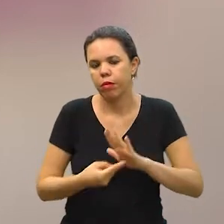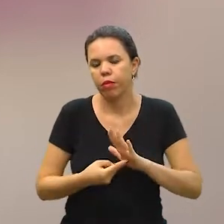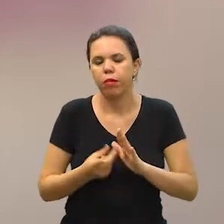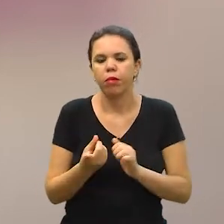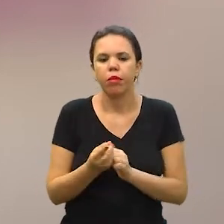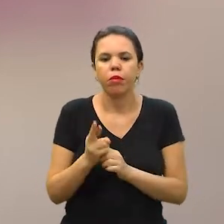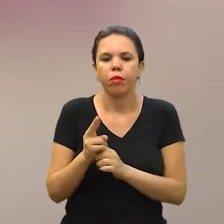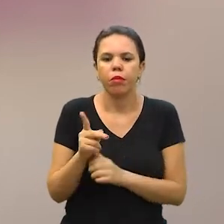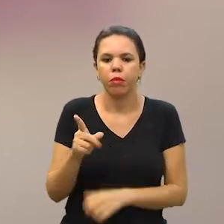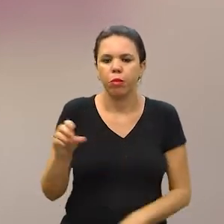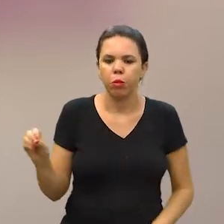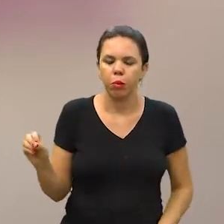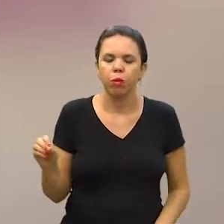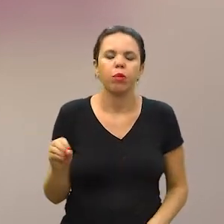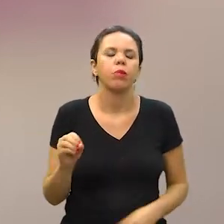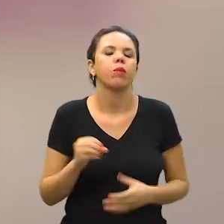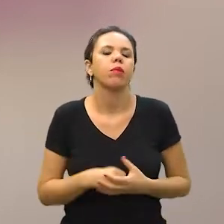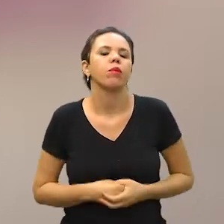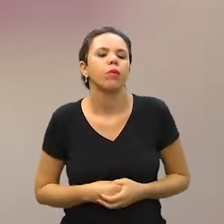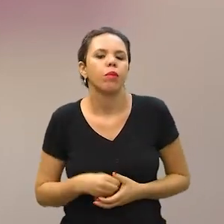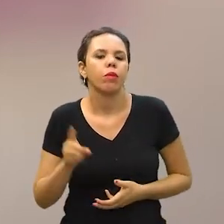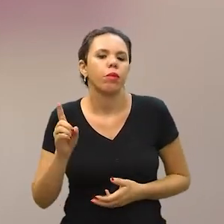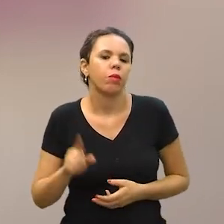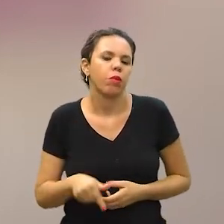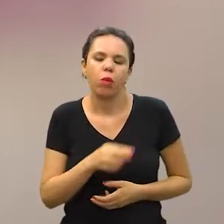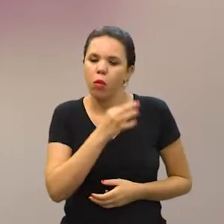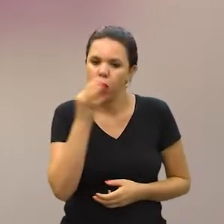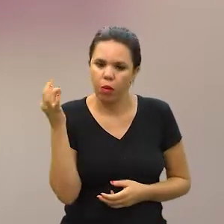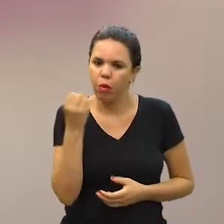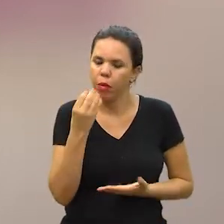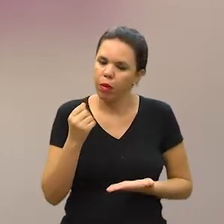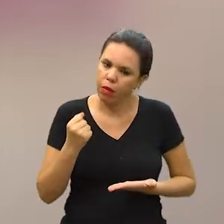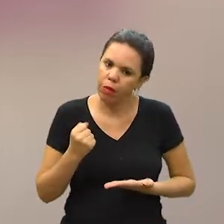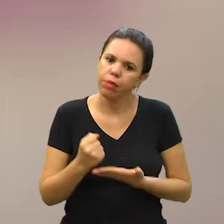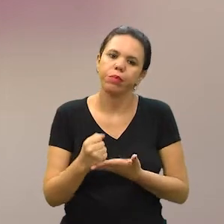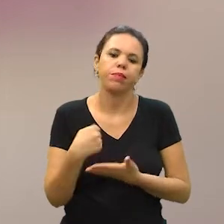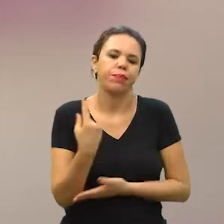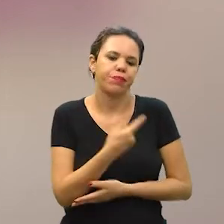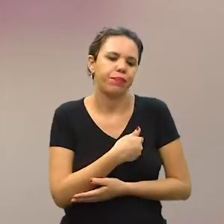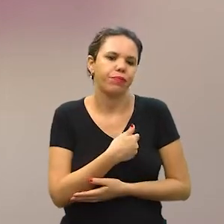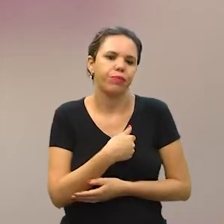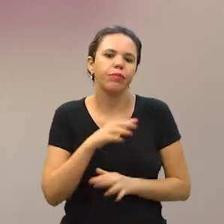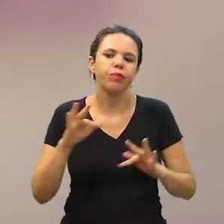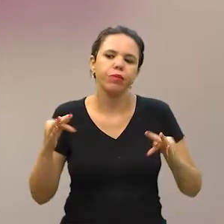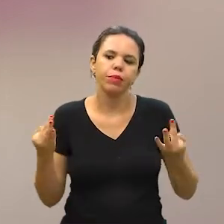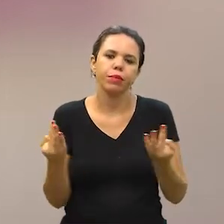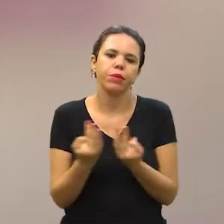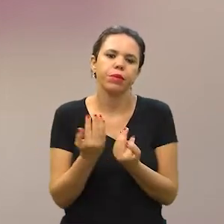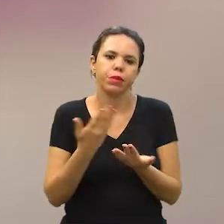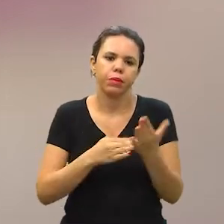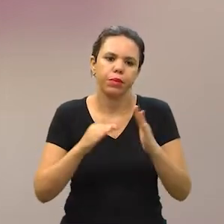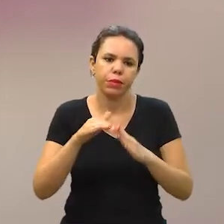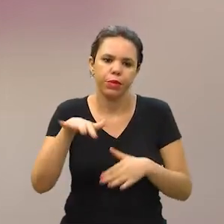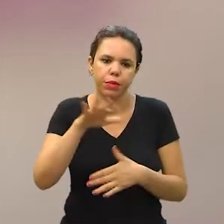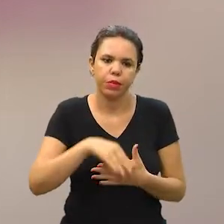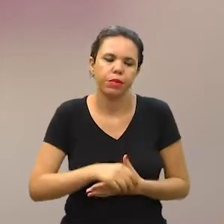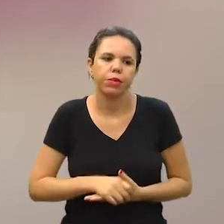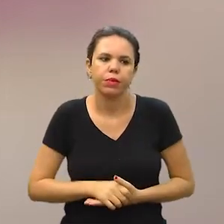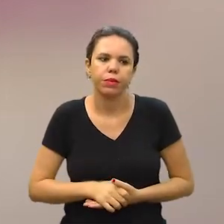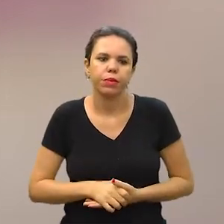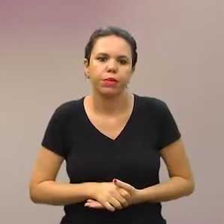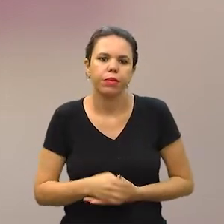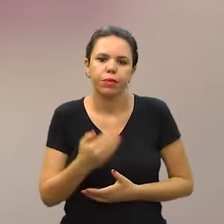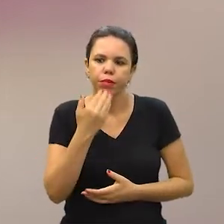pelo Dr. Paulo Matos, da UFRJ, e é um questionário muito bom que ajuda tanto nós, quanto os pais, quanto a escola. Geralmente a